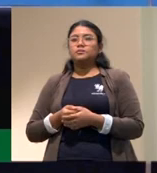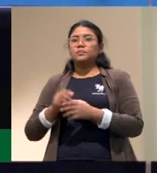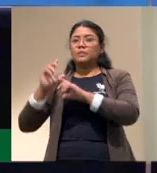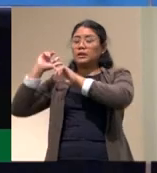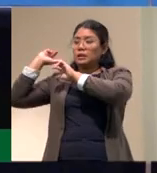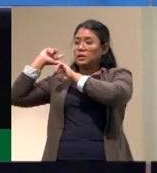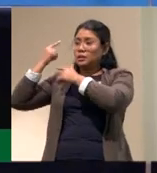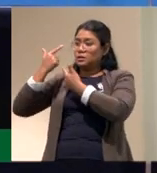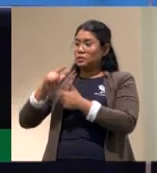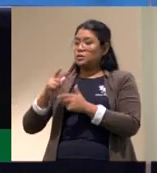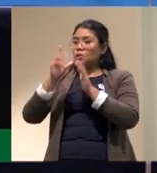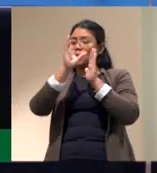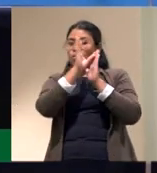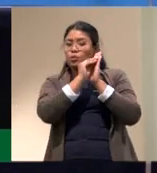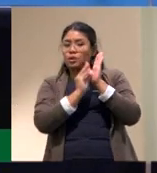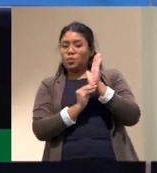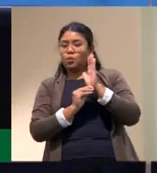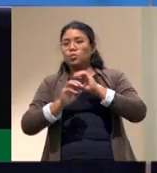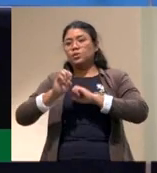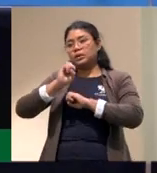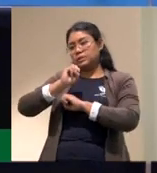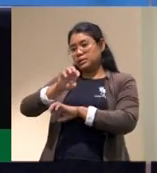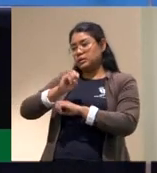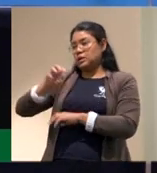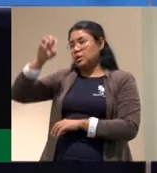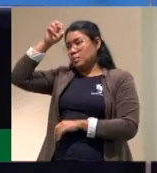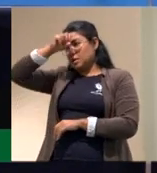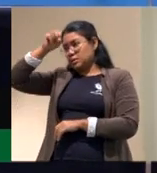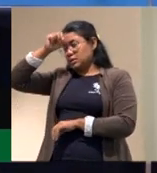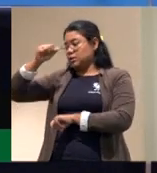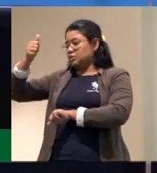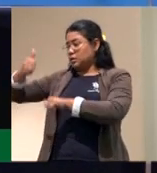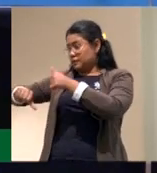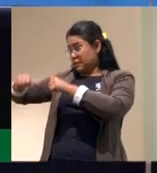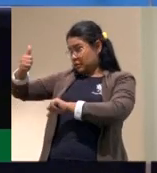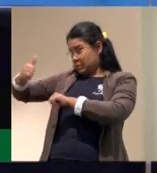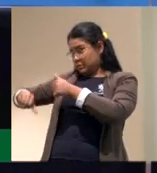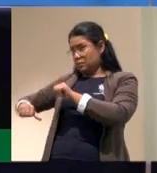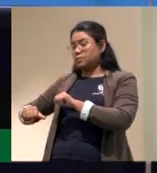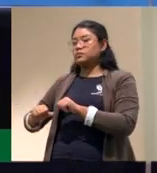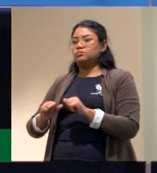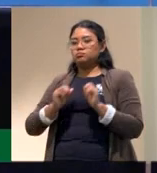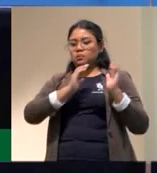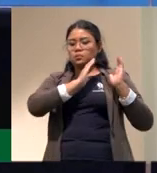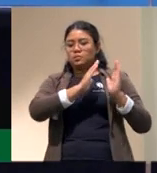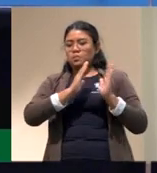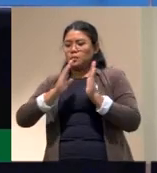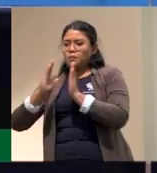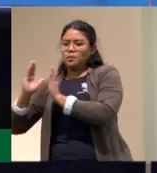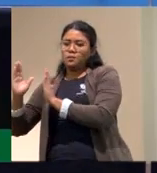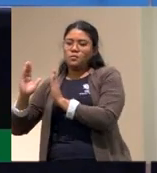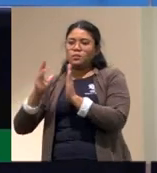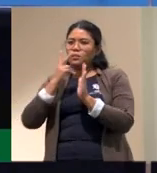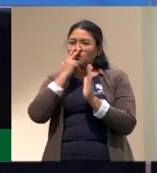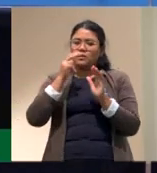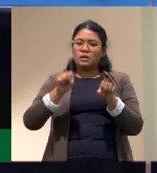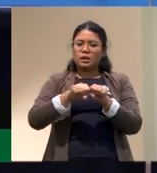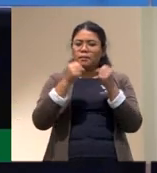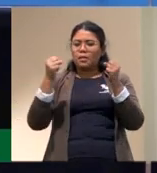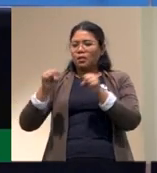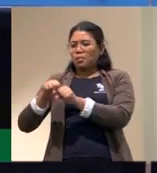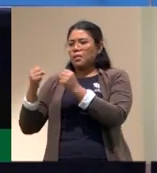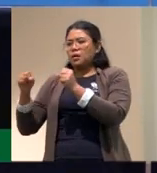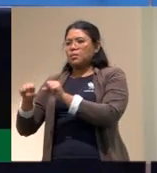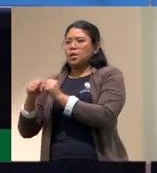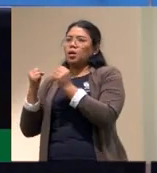Conteúdo, ensino, aprendizagem, avaliação. Vejam como é difícil a gente romper e superar